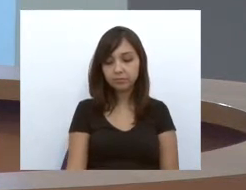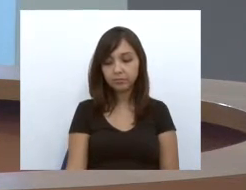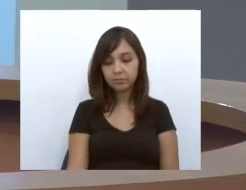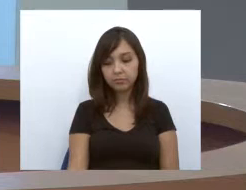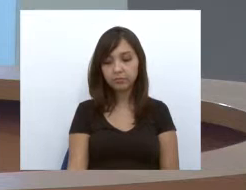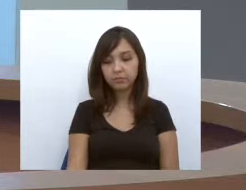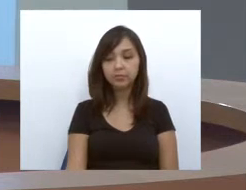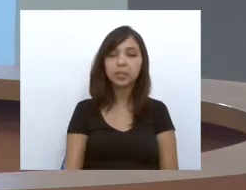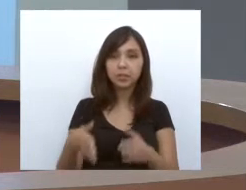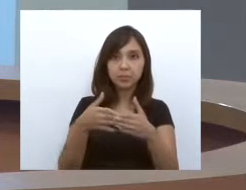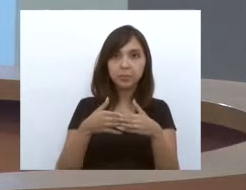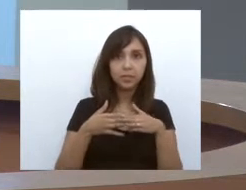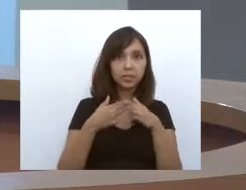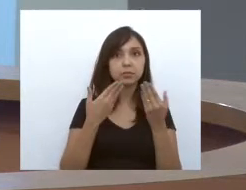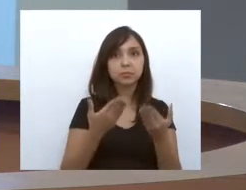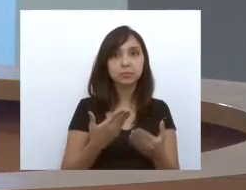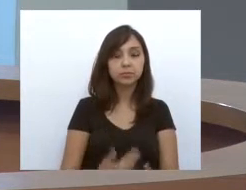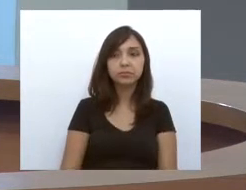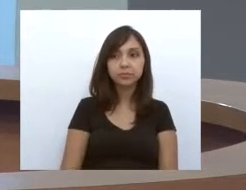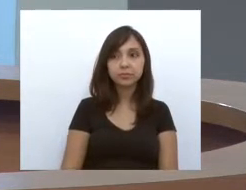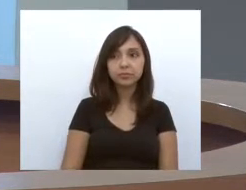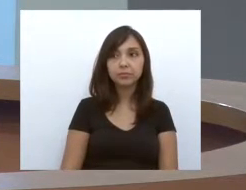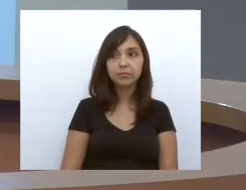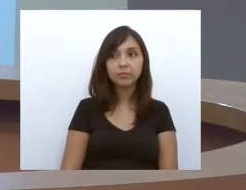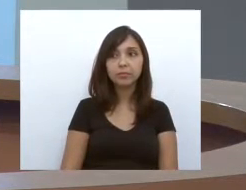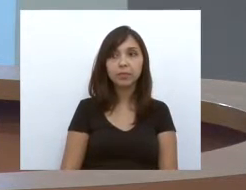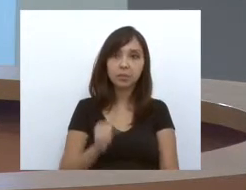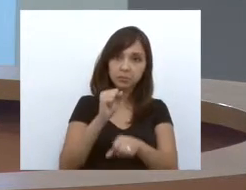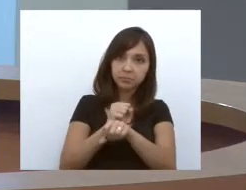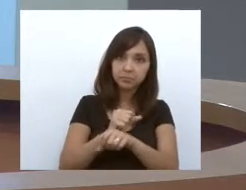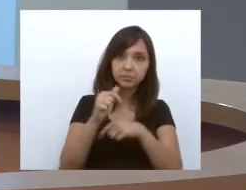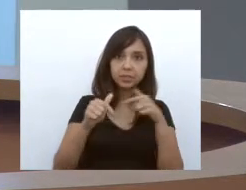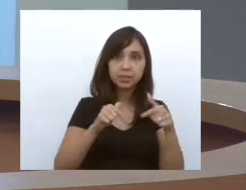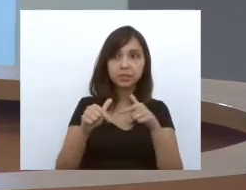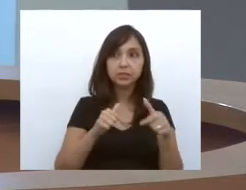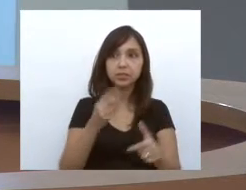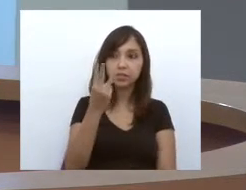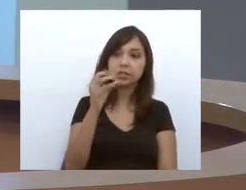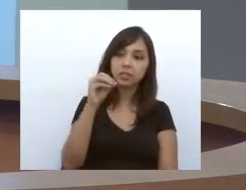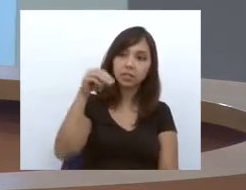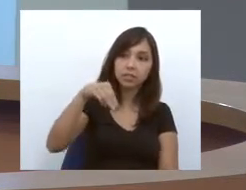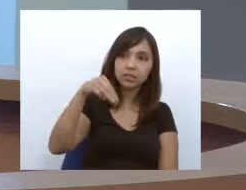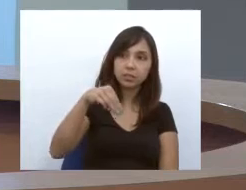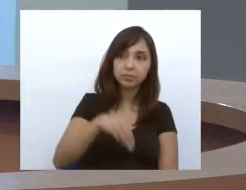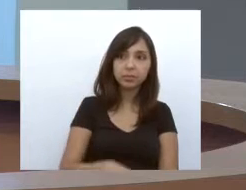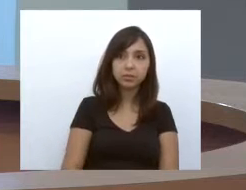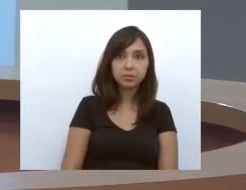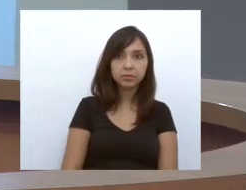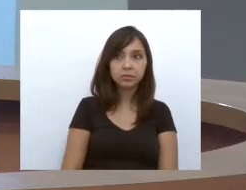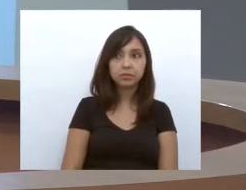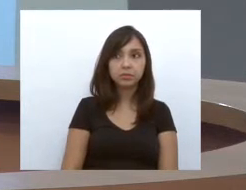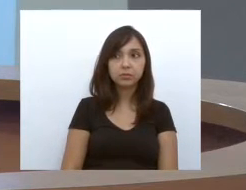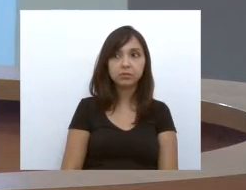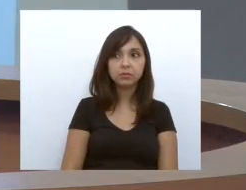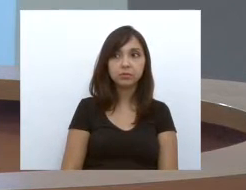Eu peço a Vossa Excelência que suspenda os trabalhos por 30 minutos para ouvirmos a PESP.